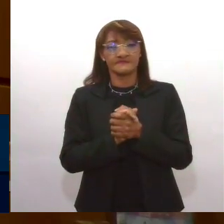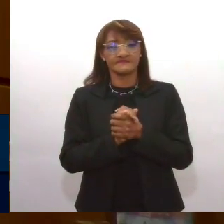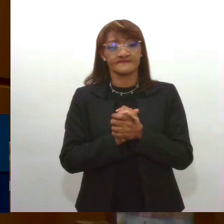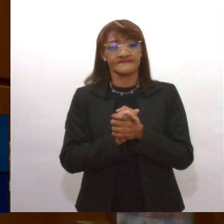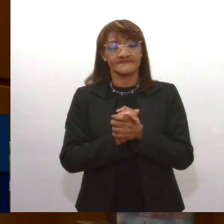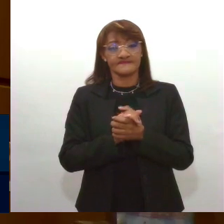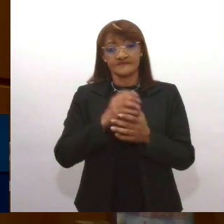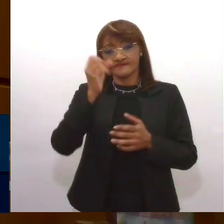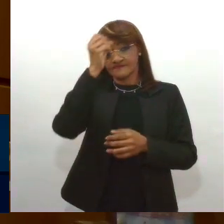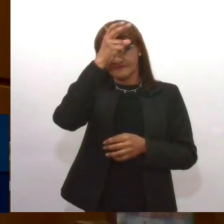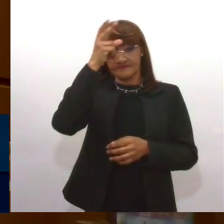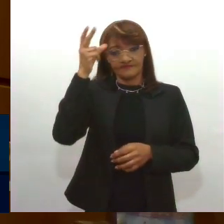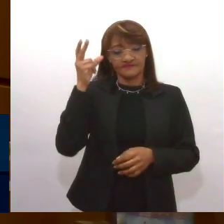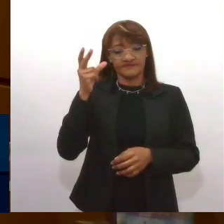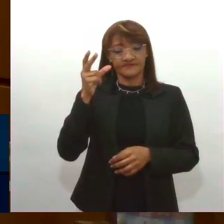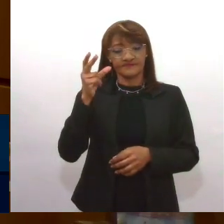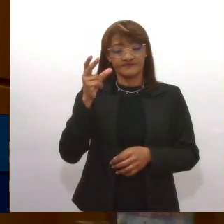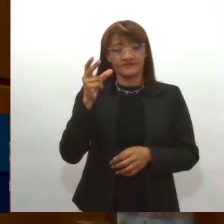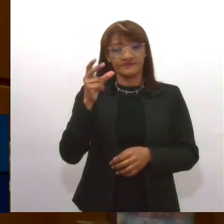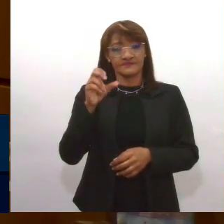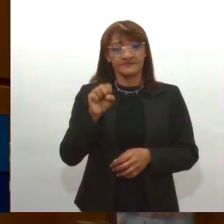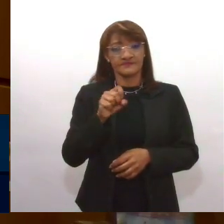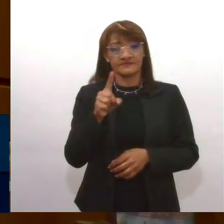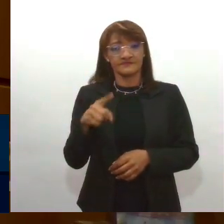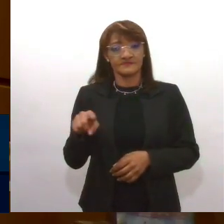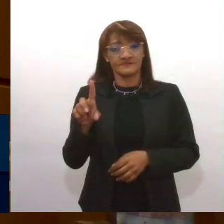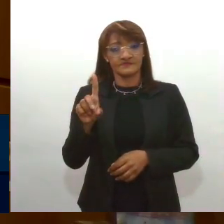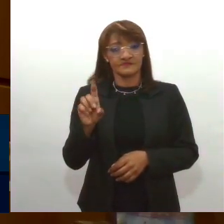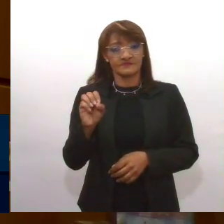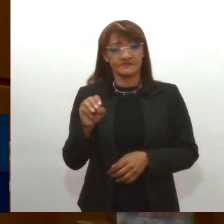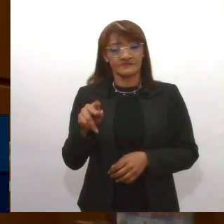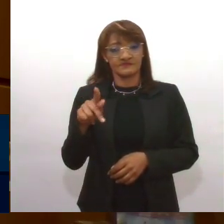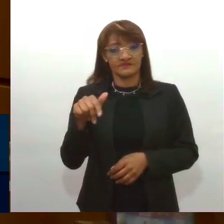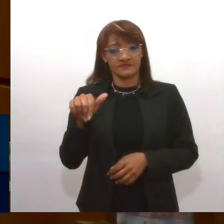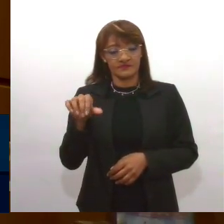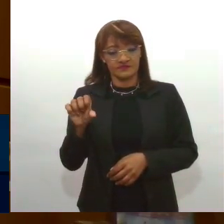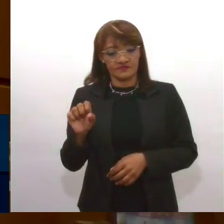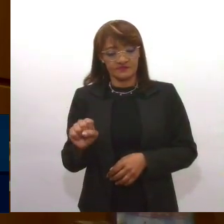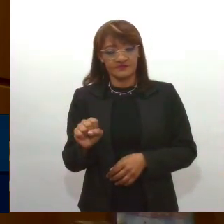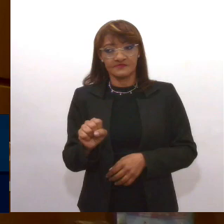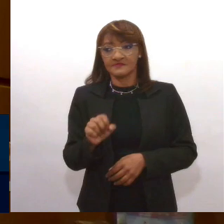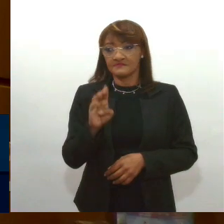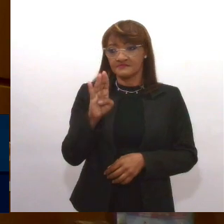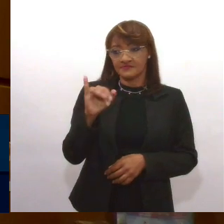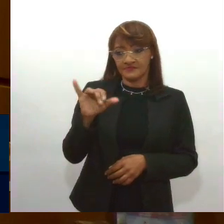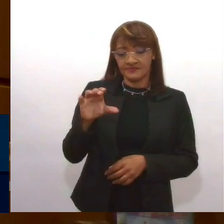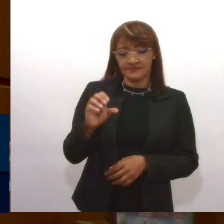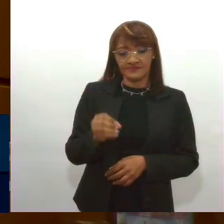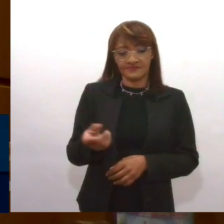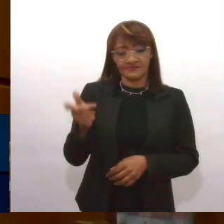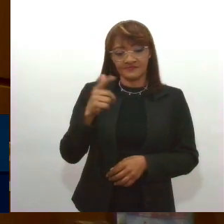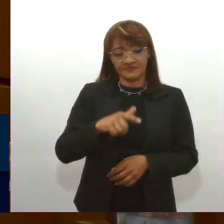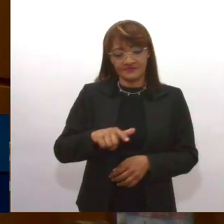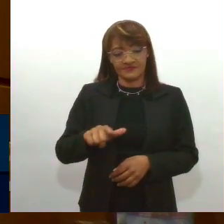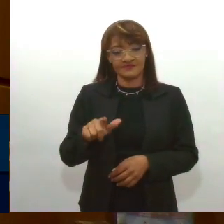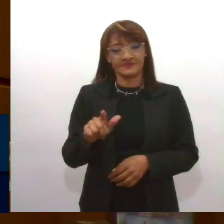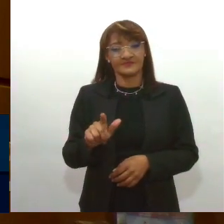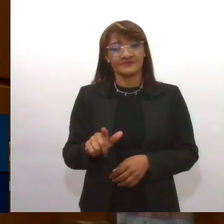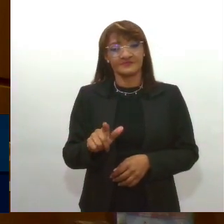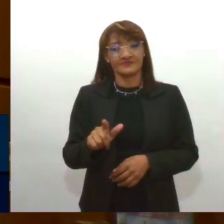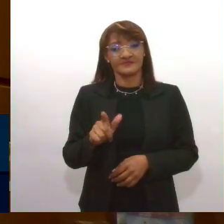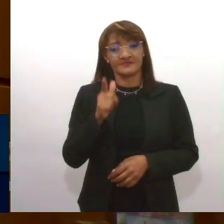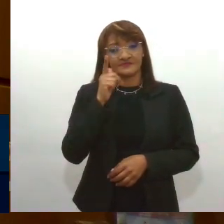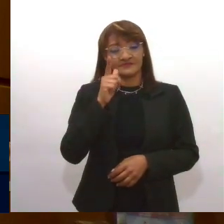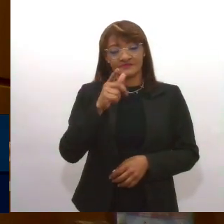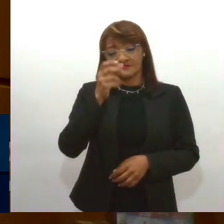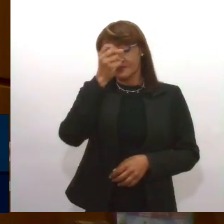nosso querido Binho que foi para sua reeleição obteve também sucesso e